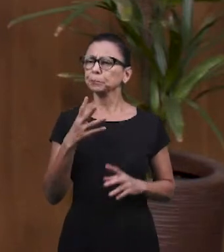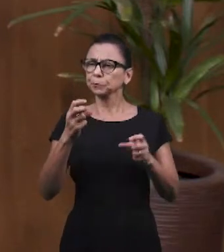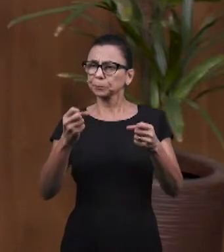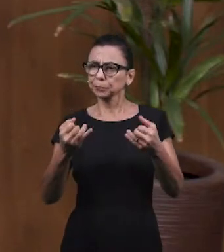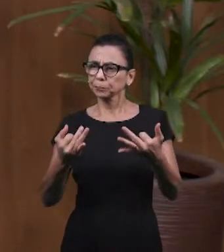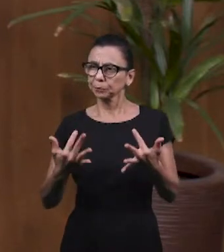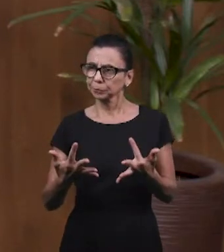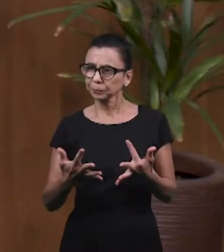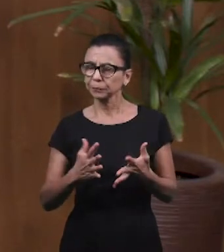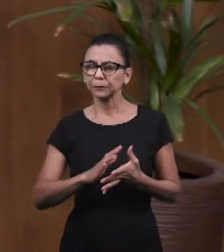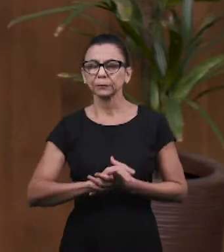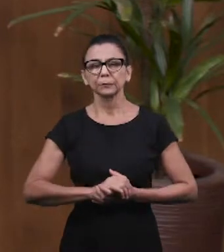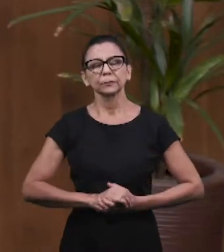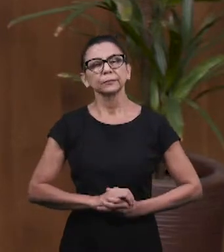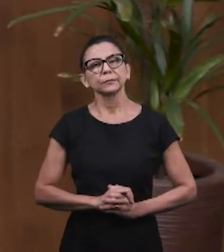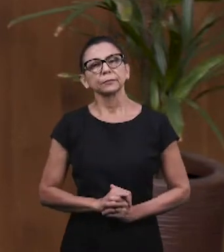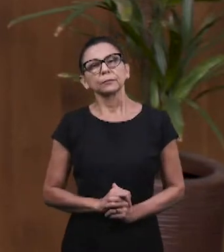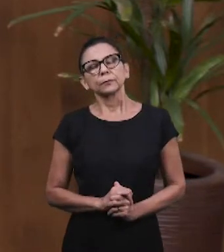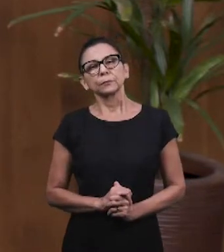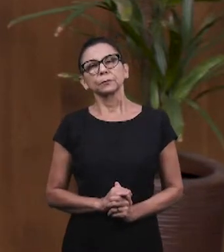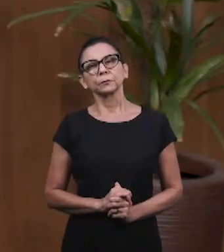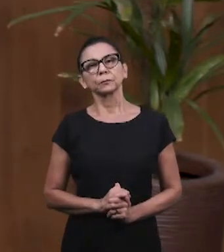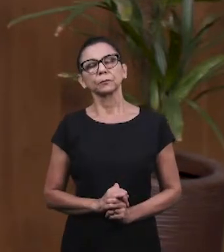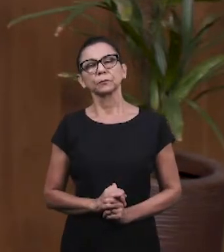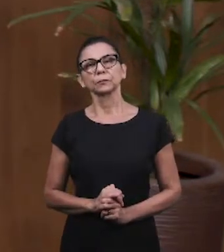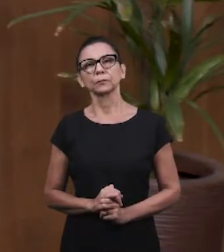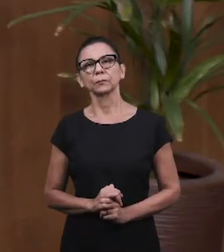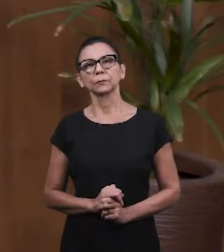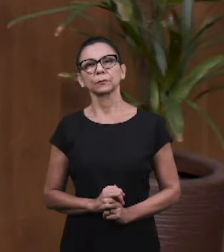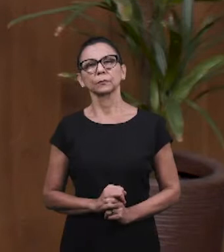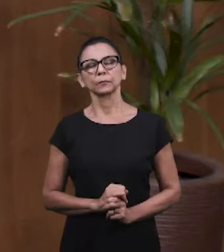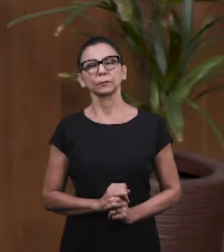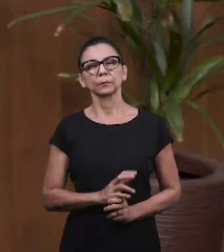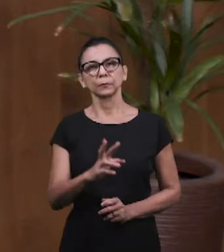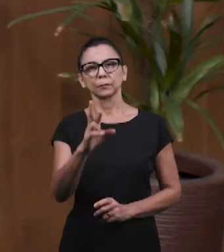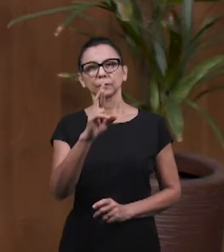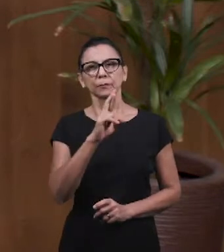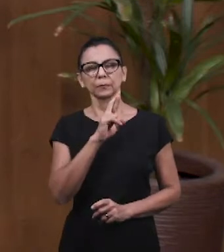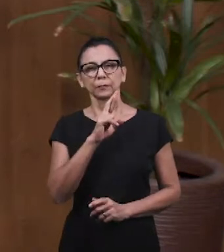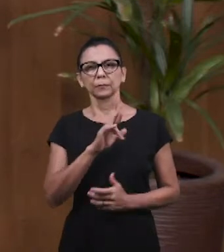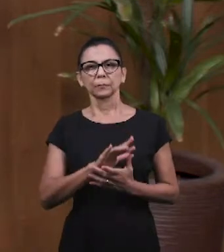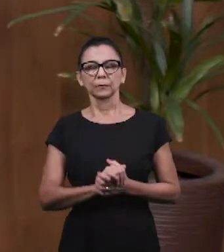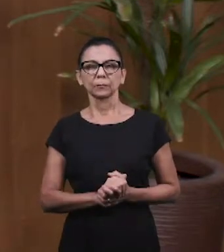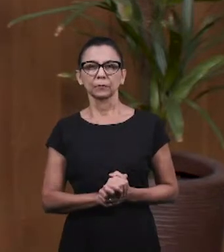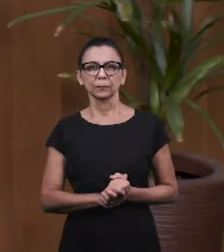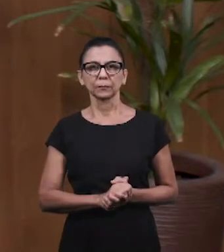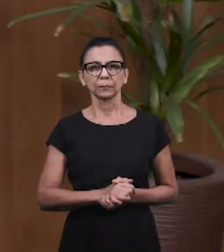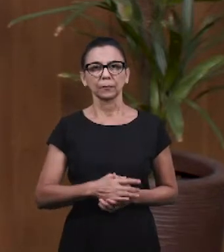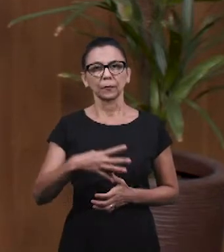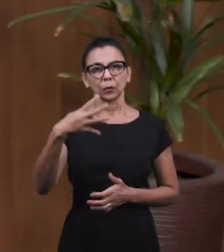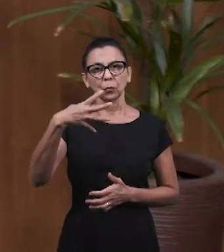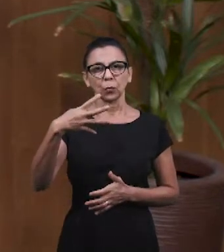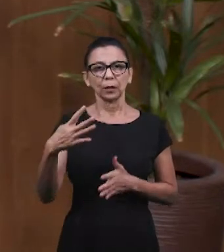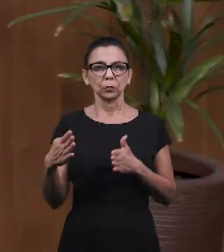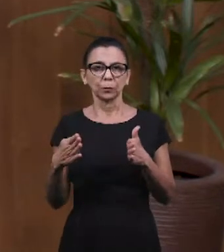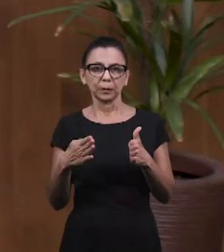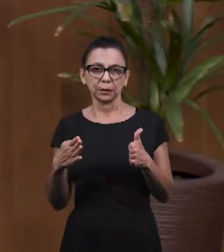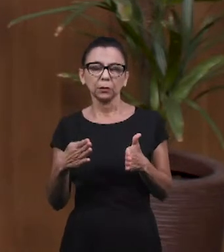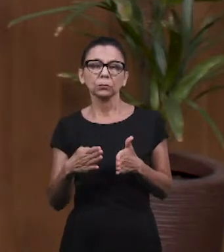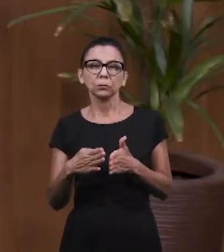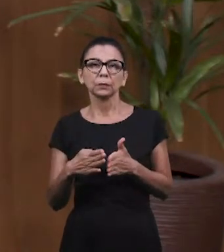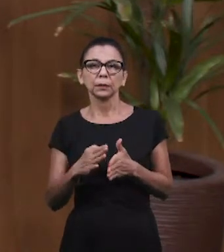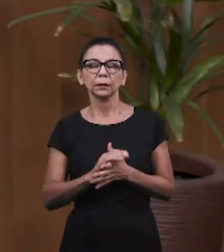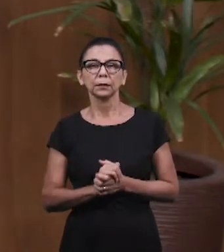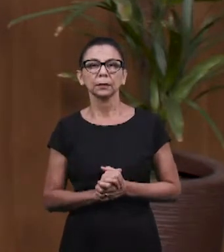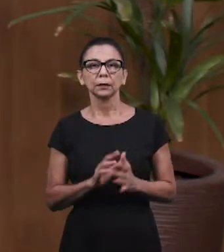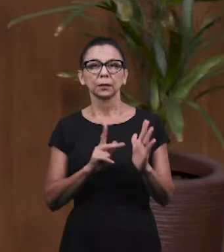na resposta daquilo que se refere a esta quarta parte do convite, né, aquela que levou ali